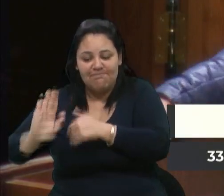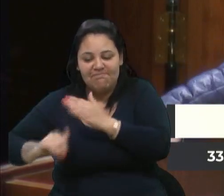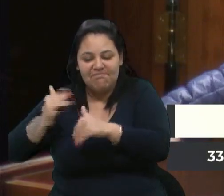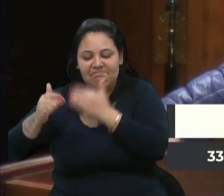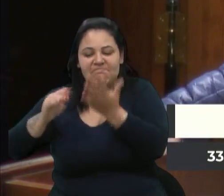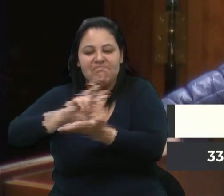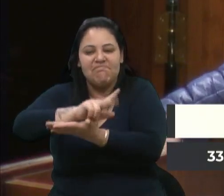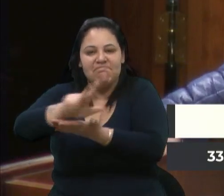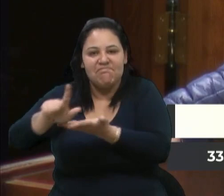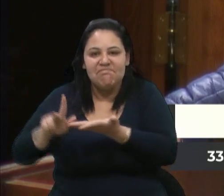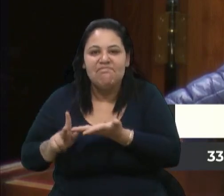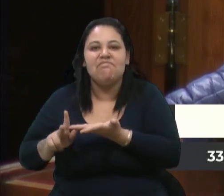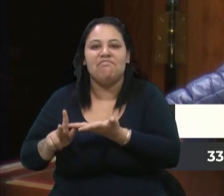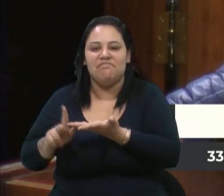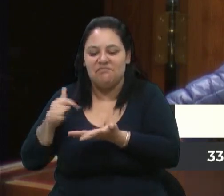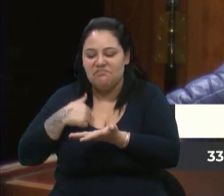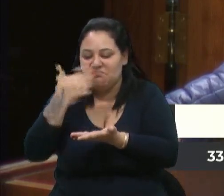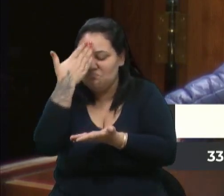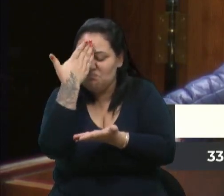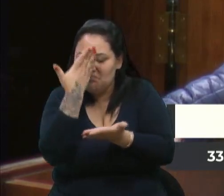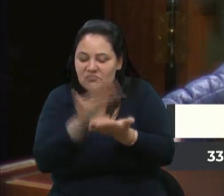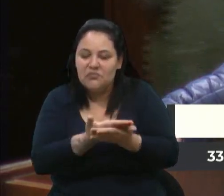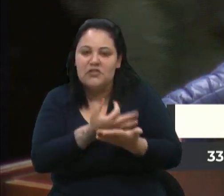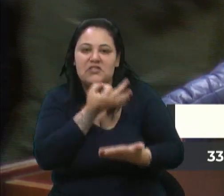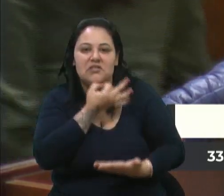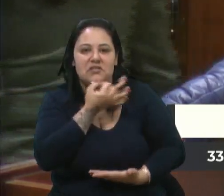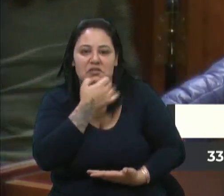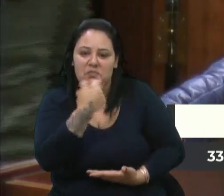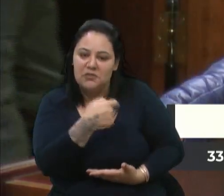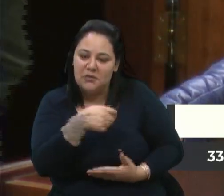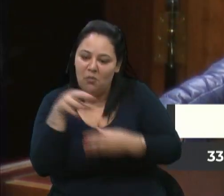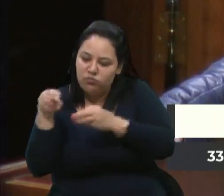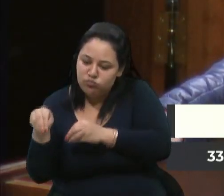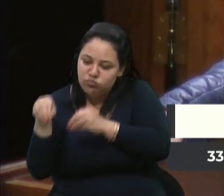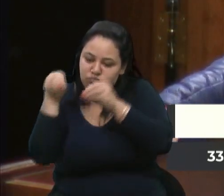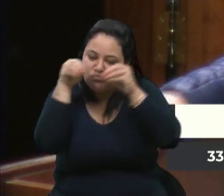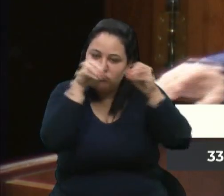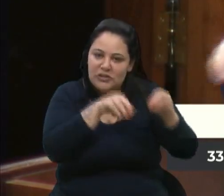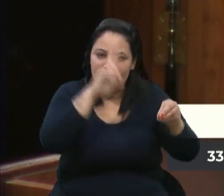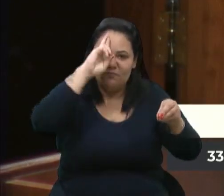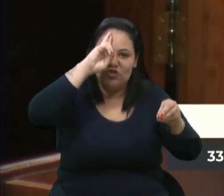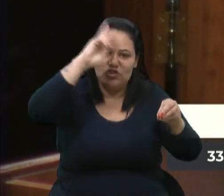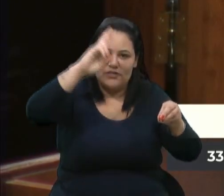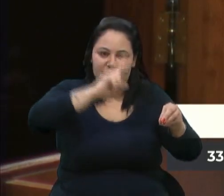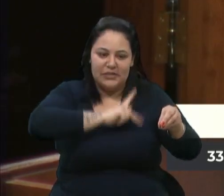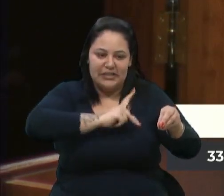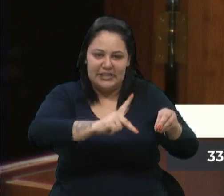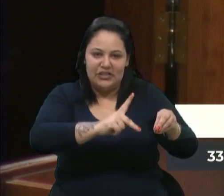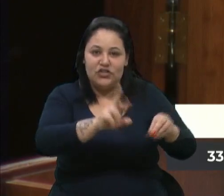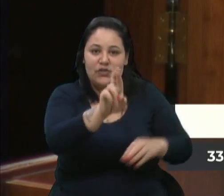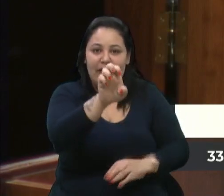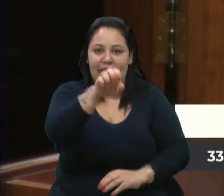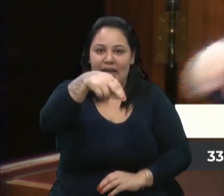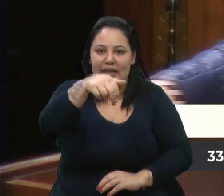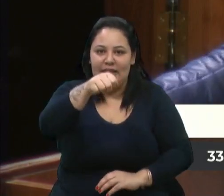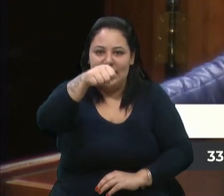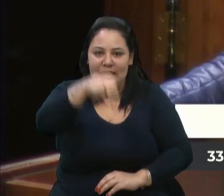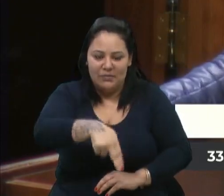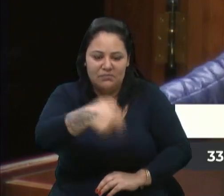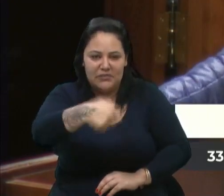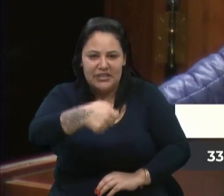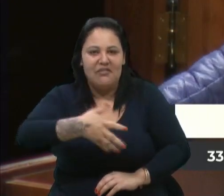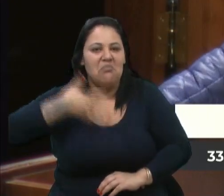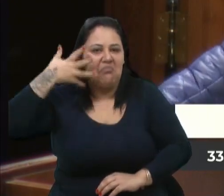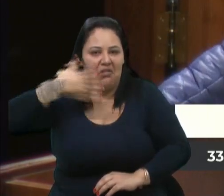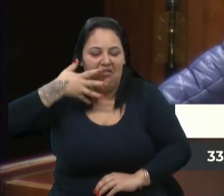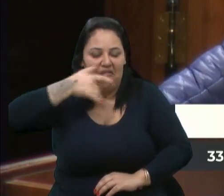que Caxias deveria trazer o diretor-presidente da ADESAMPA, que é o Renan Vieira, para vir palestrar aqui na cidade.